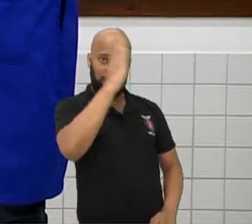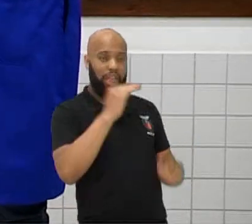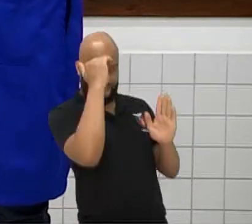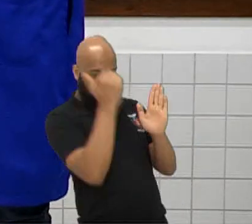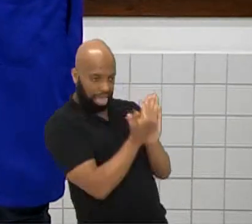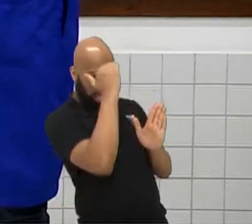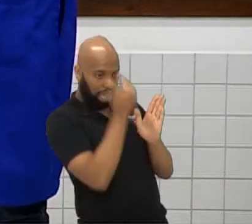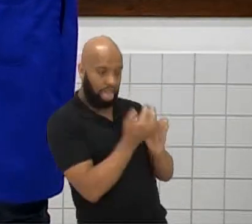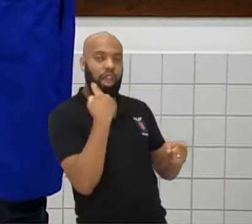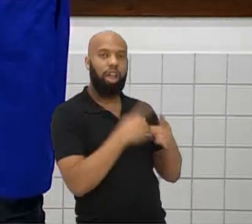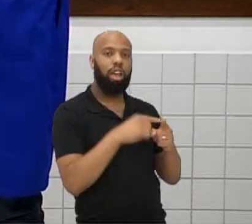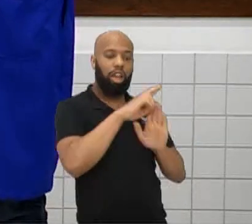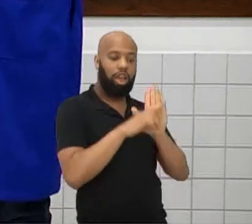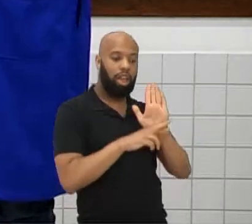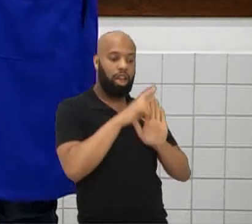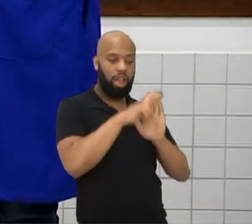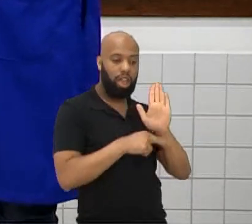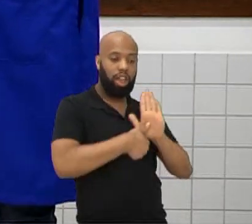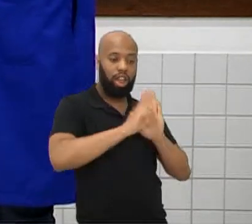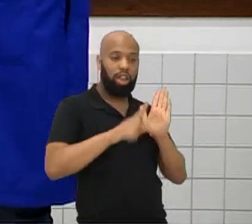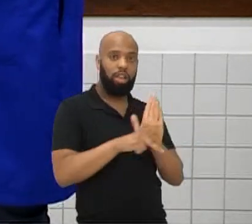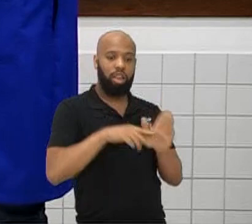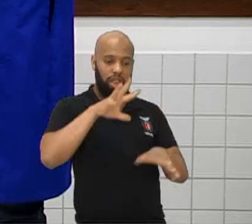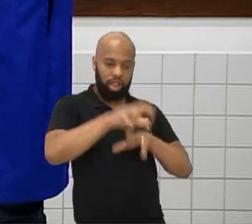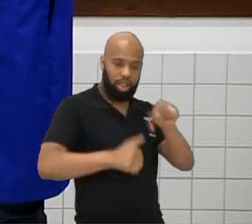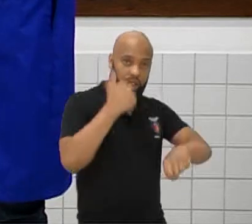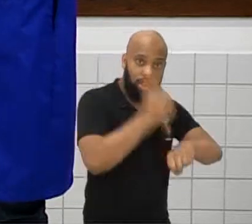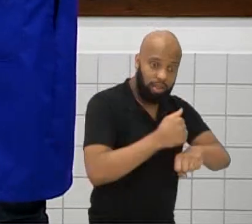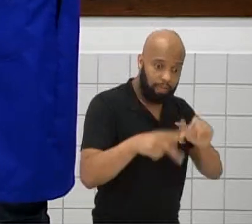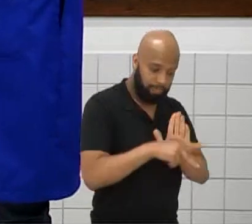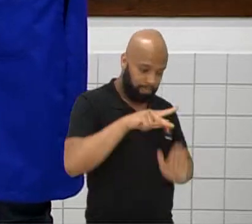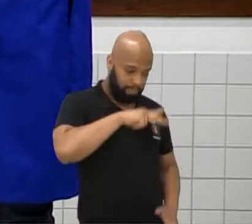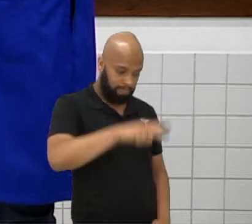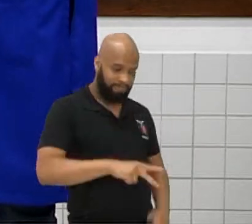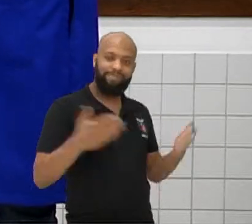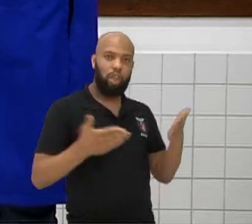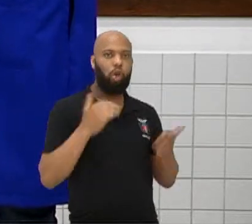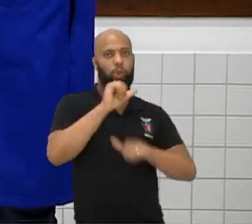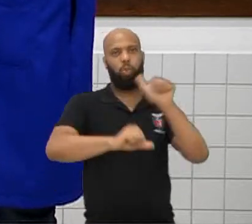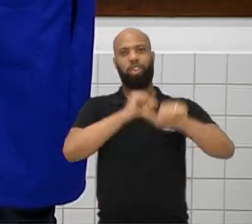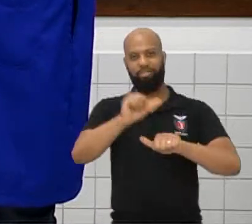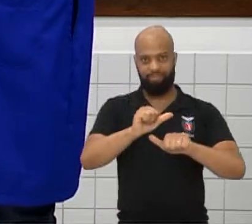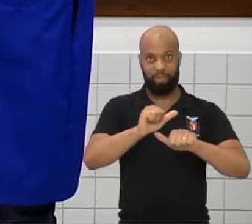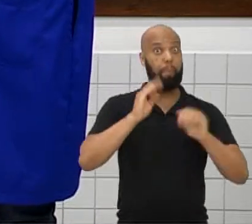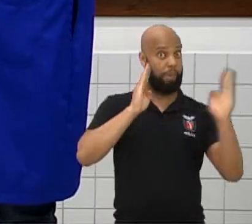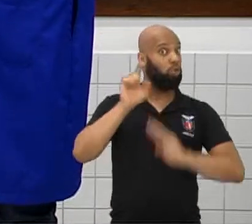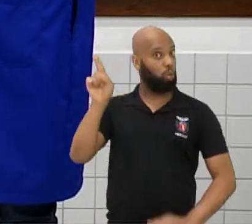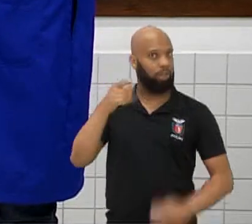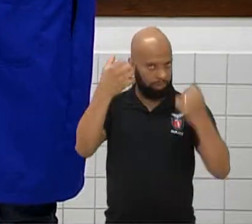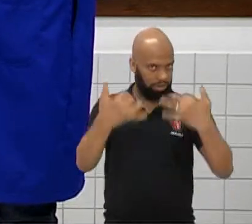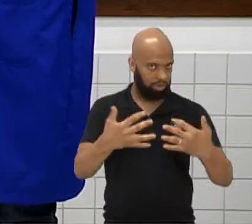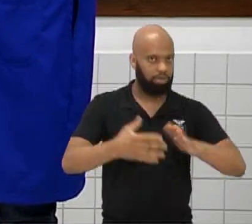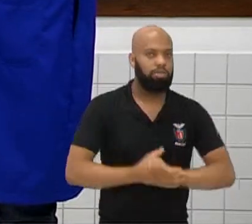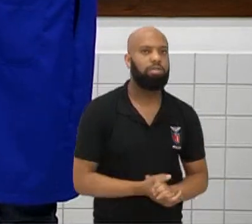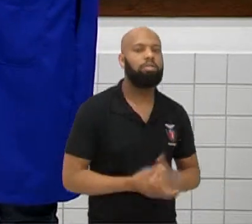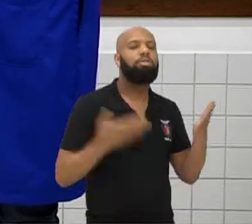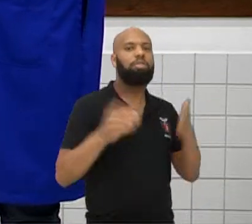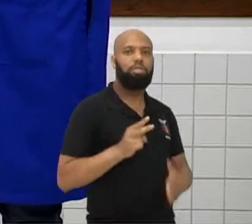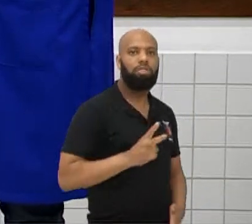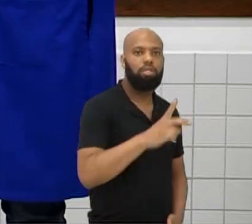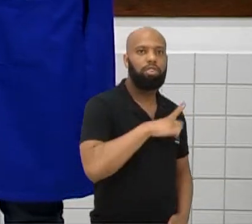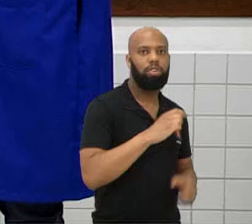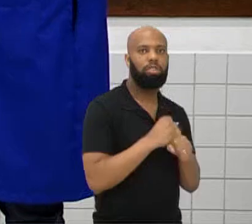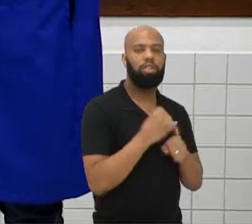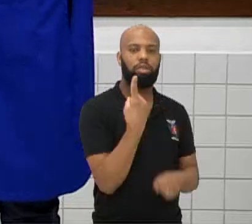Porque antes a regra era colônia. Agora a regra não é mais. Certo, pessoal? E, continuando aqui,